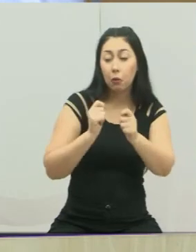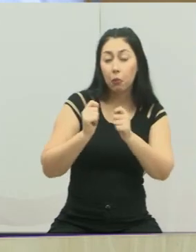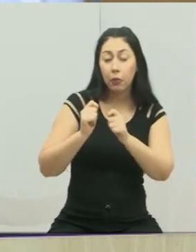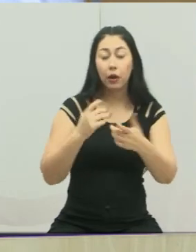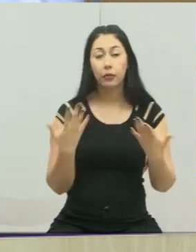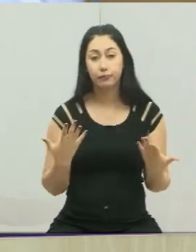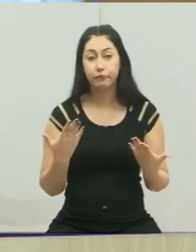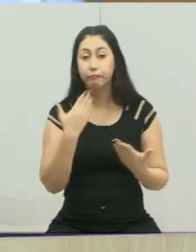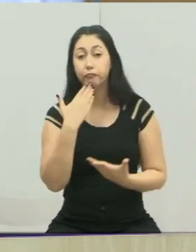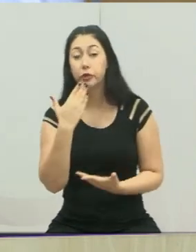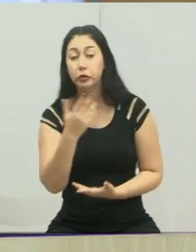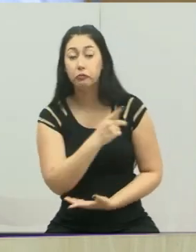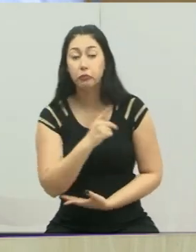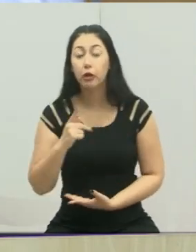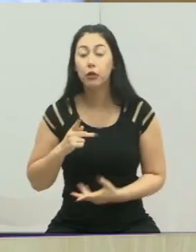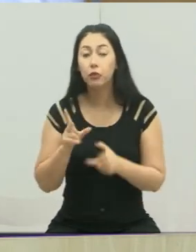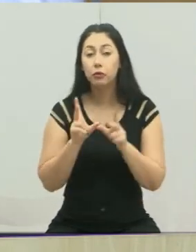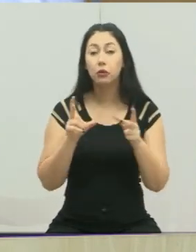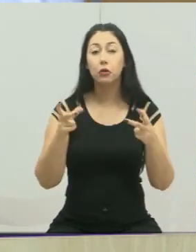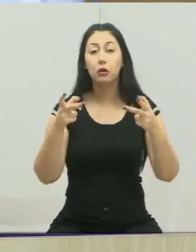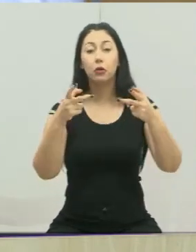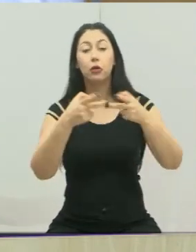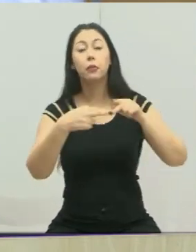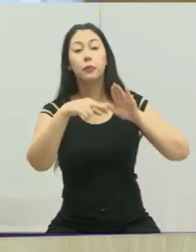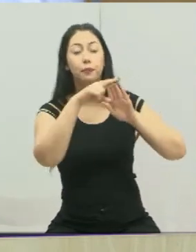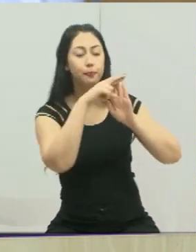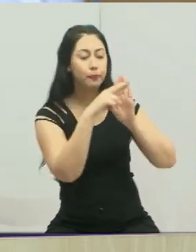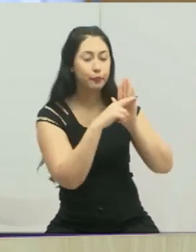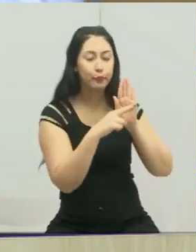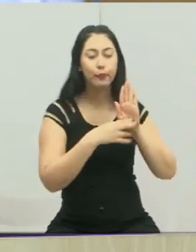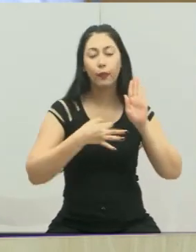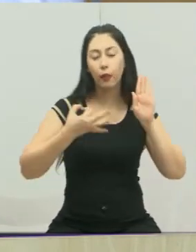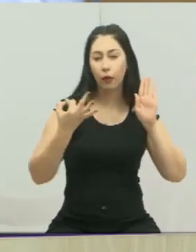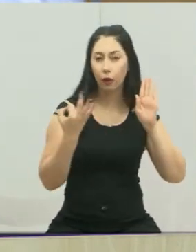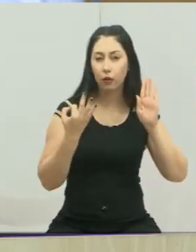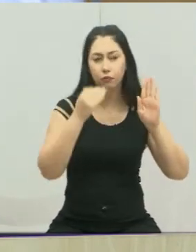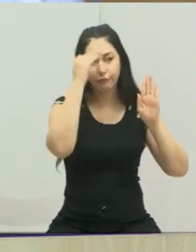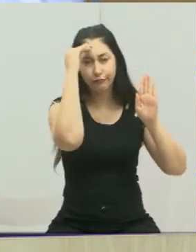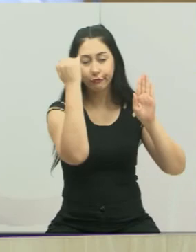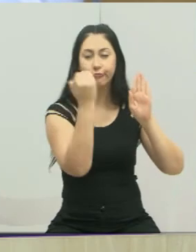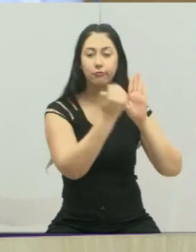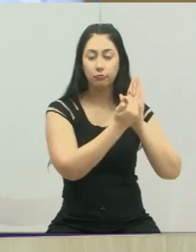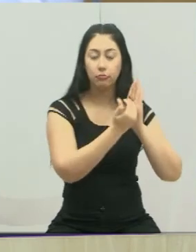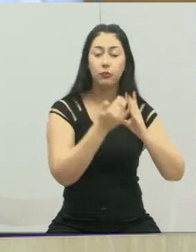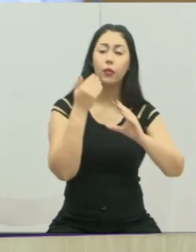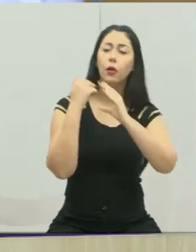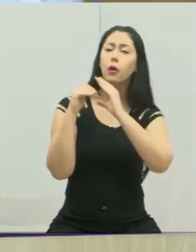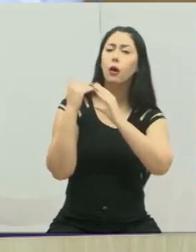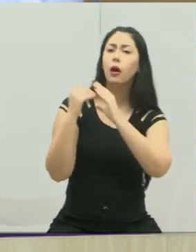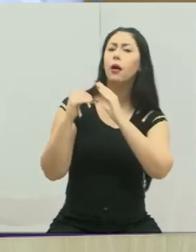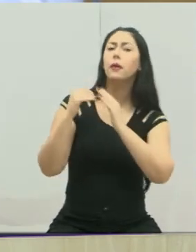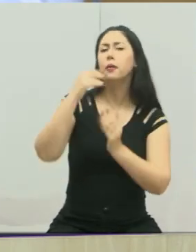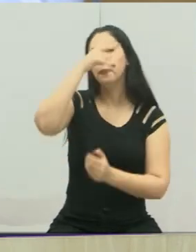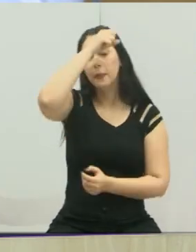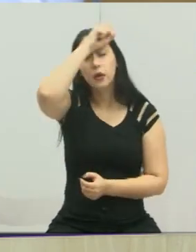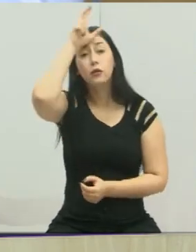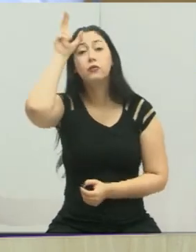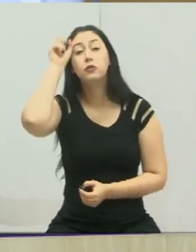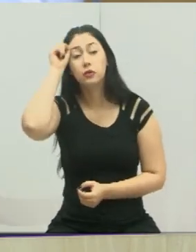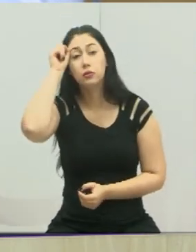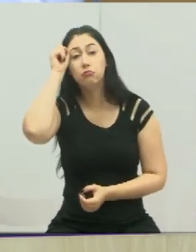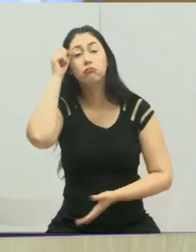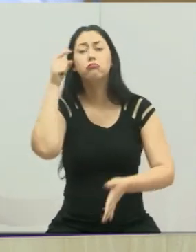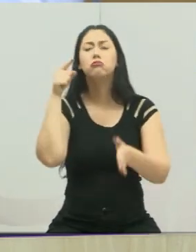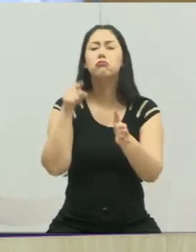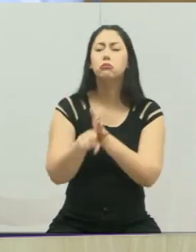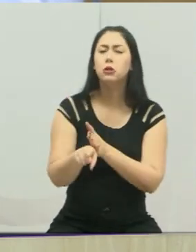senhor presidente desta Casa, ouvido e aprovado pela Igreja Plenário, cumpridas as formalidades regimentais, seja encaminhado ao senhor prefeito municipal de Jacareí o